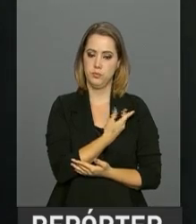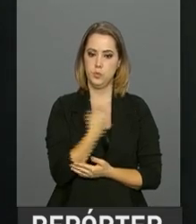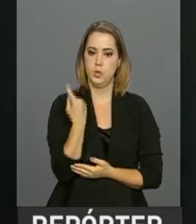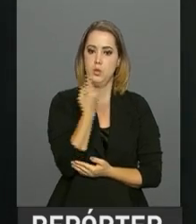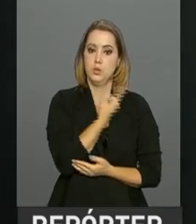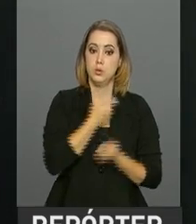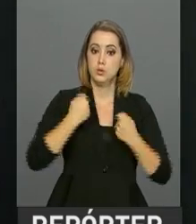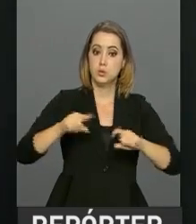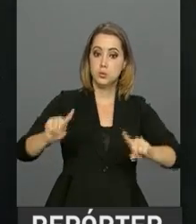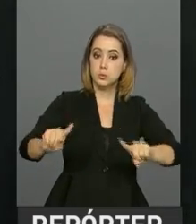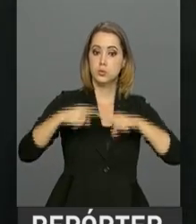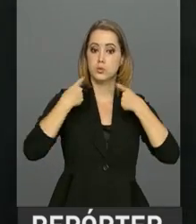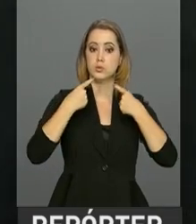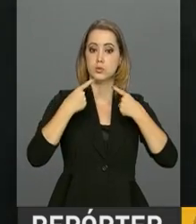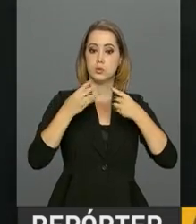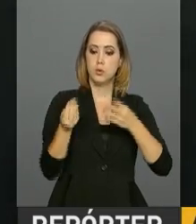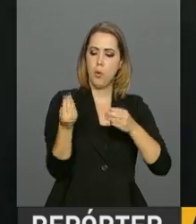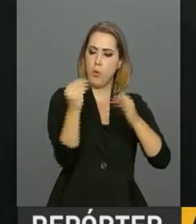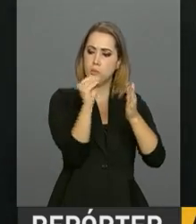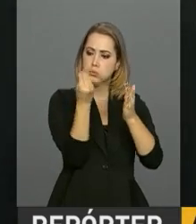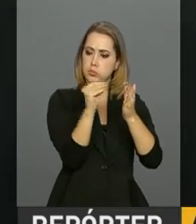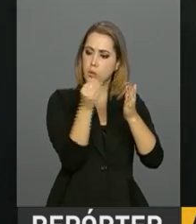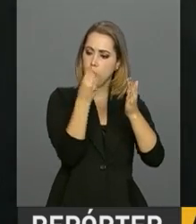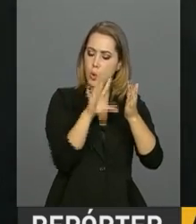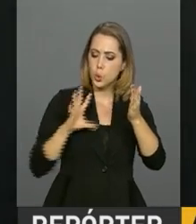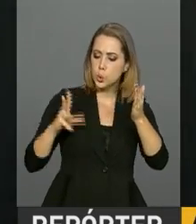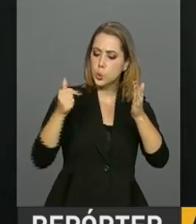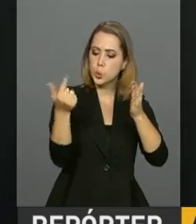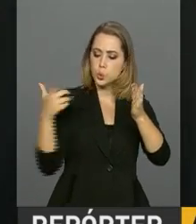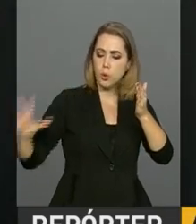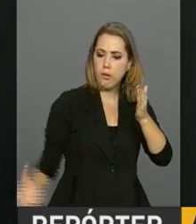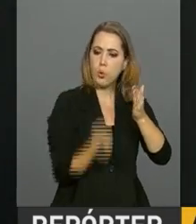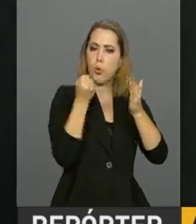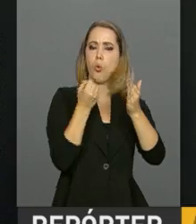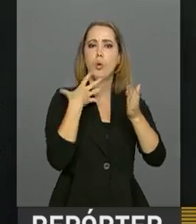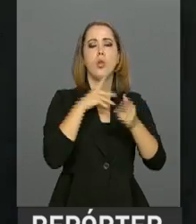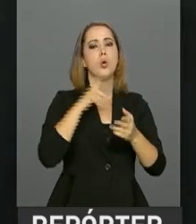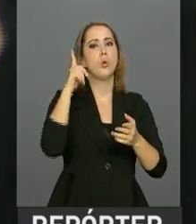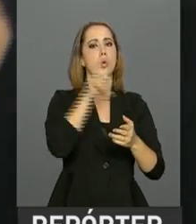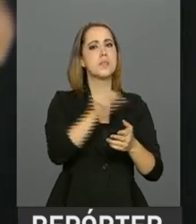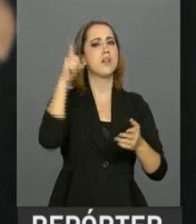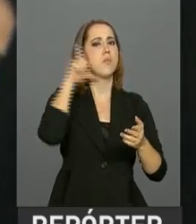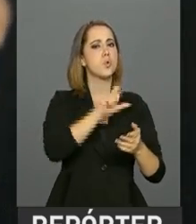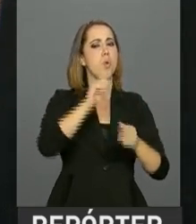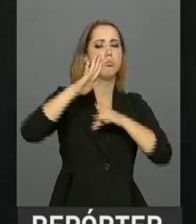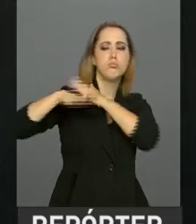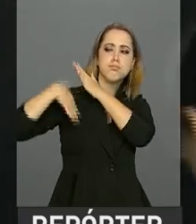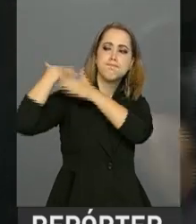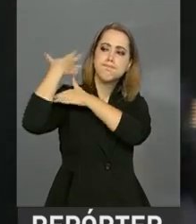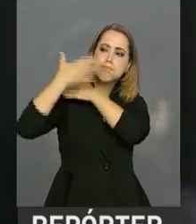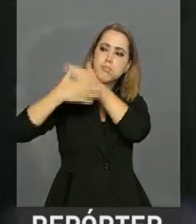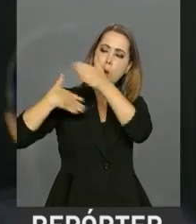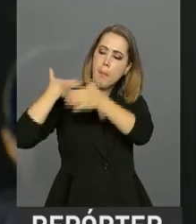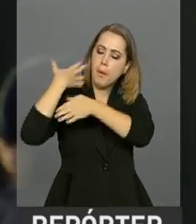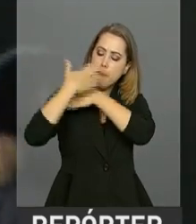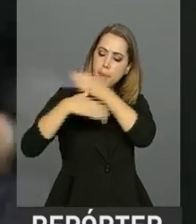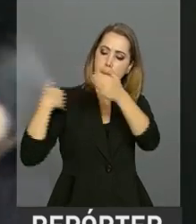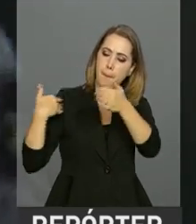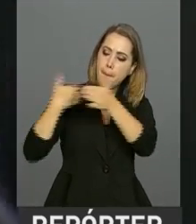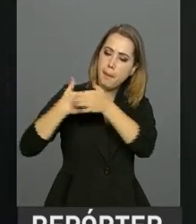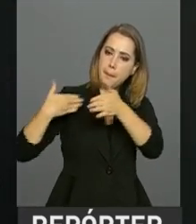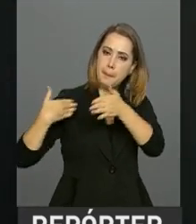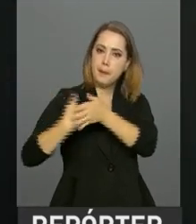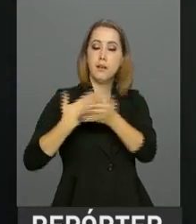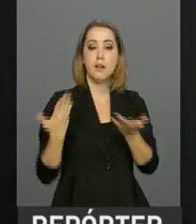aquilo que nós conquistamos arduamente ano após ano década após década é